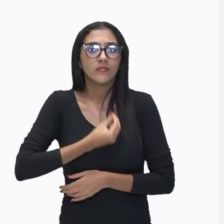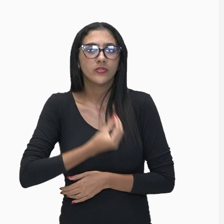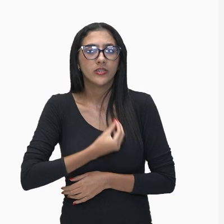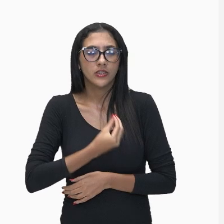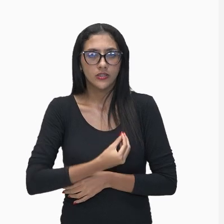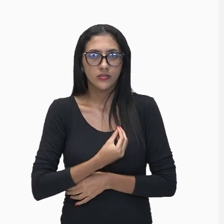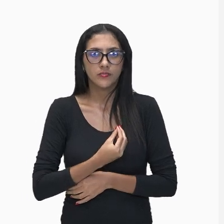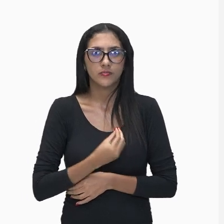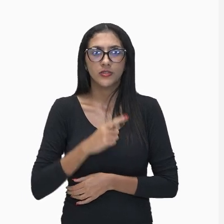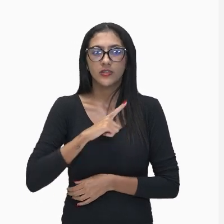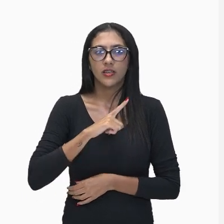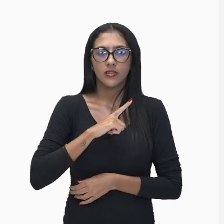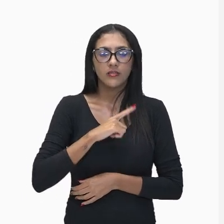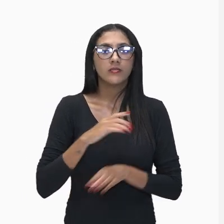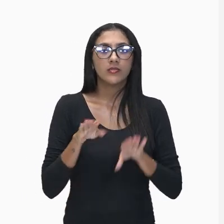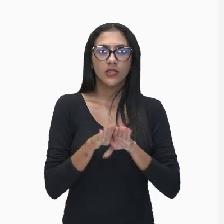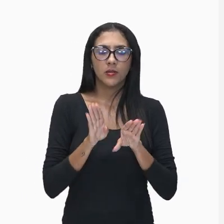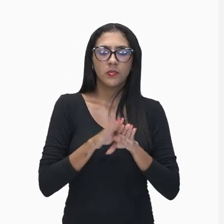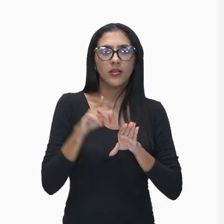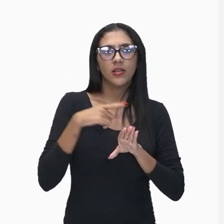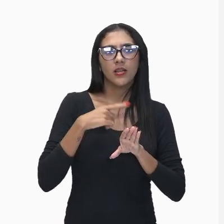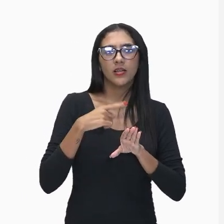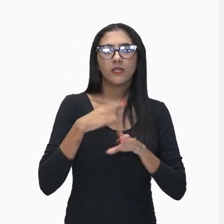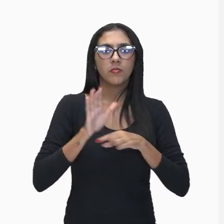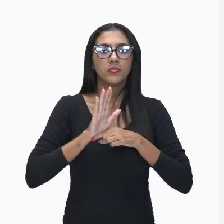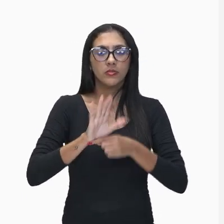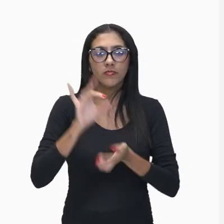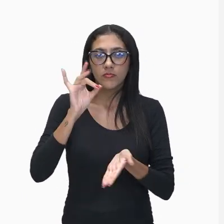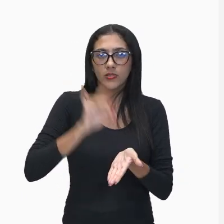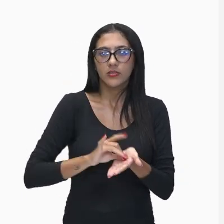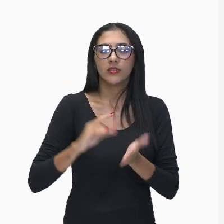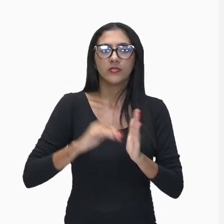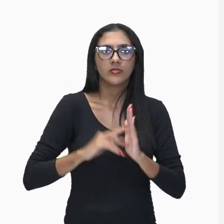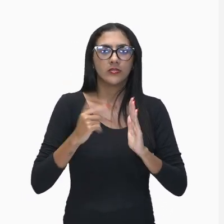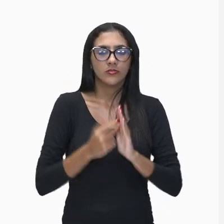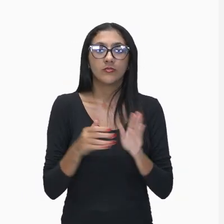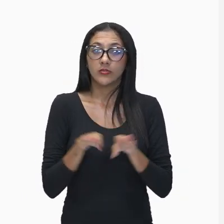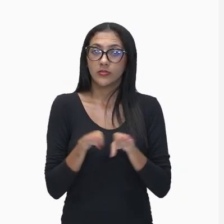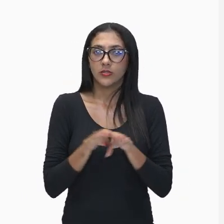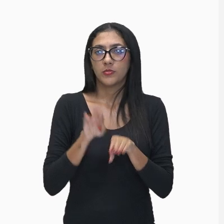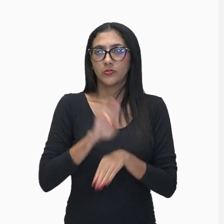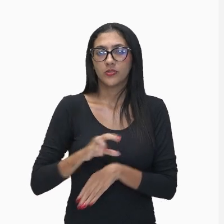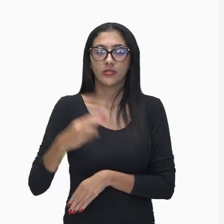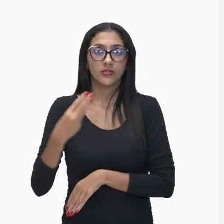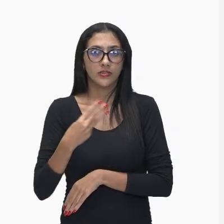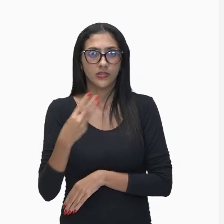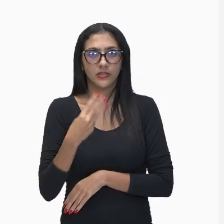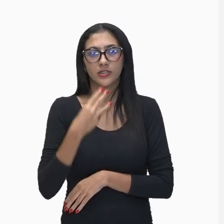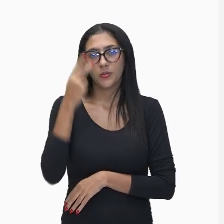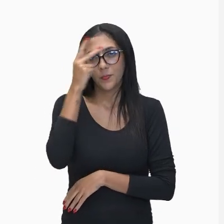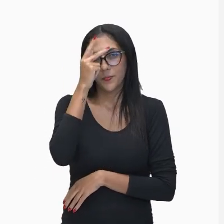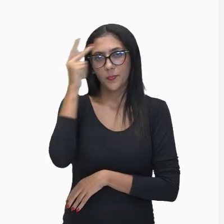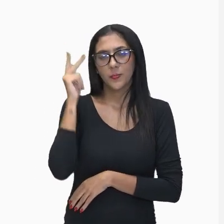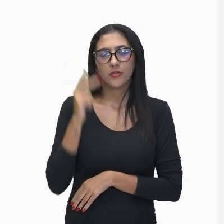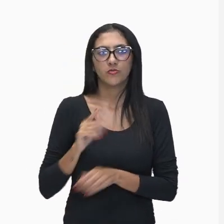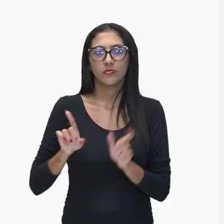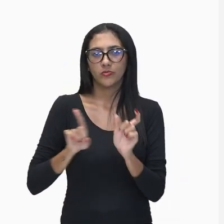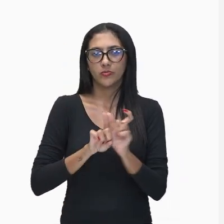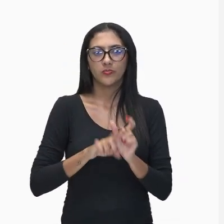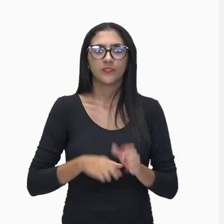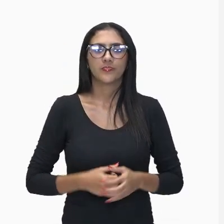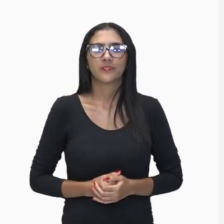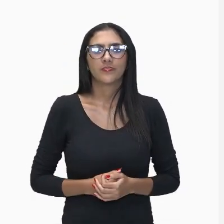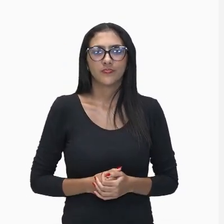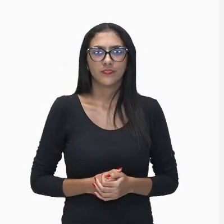um verbo impessoal e deve ser utilizado na terceira pessoa do singular. Outro exemplo,